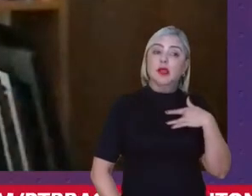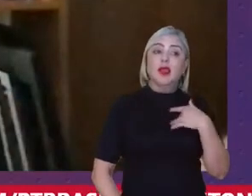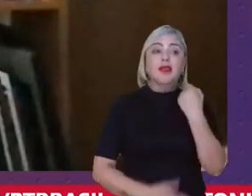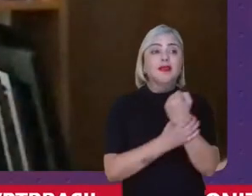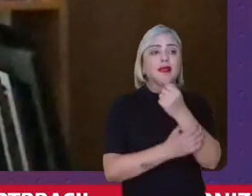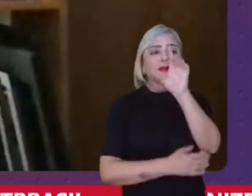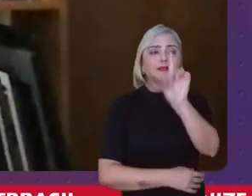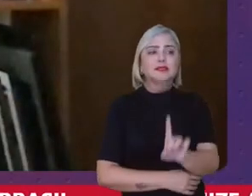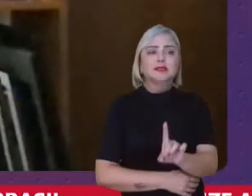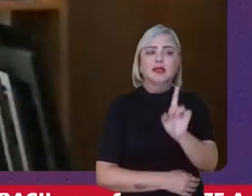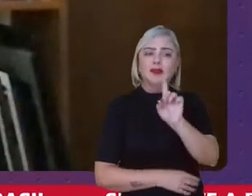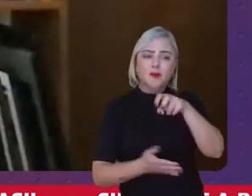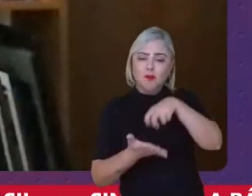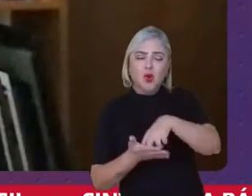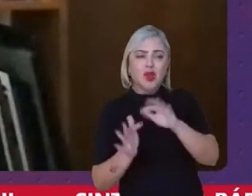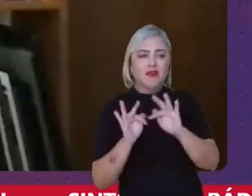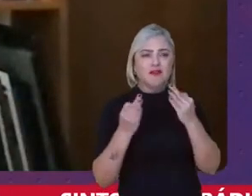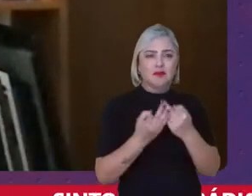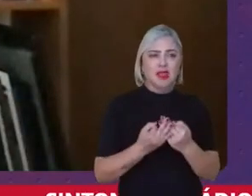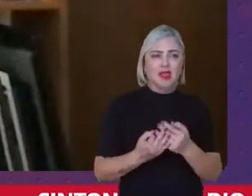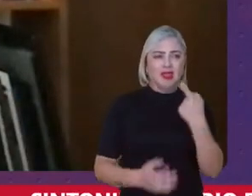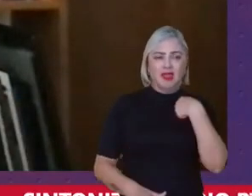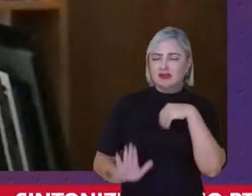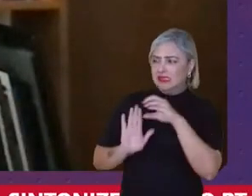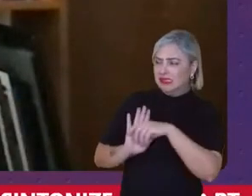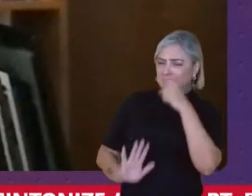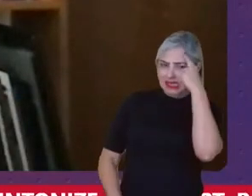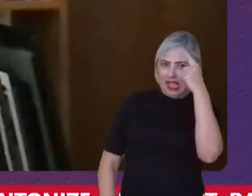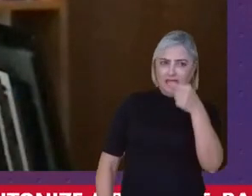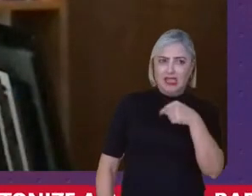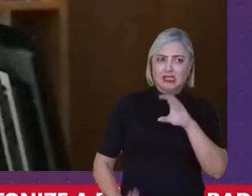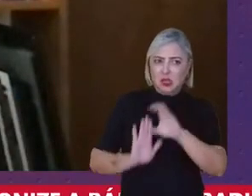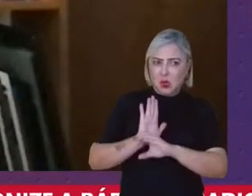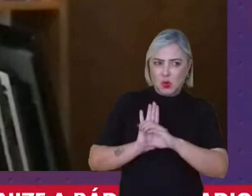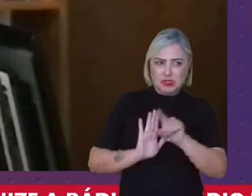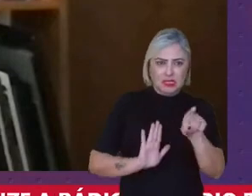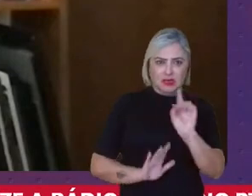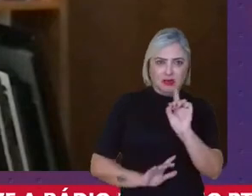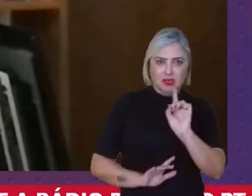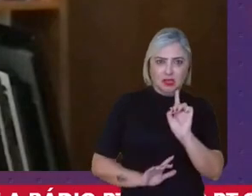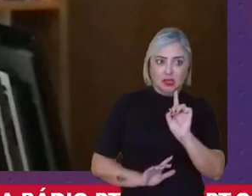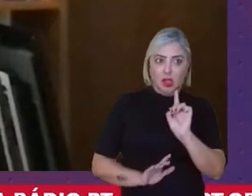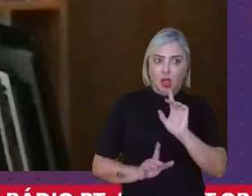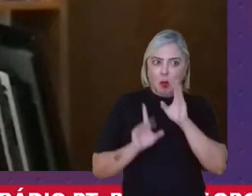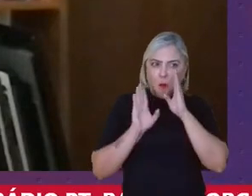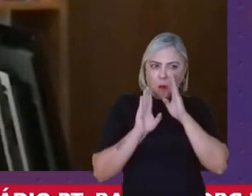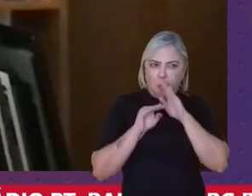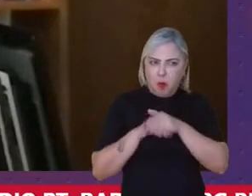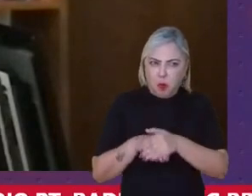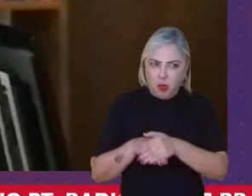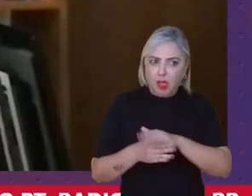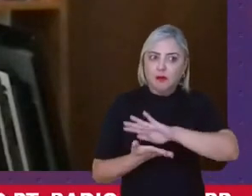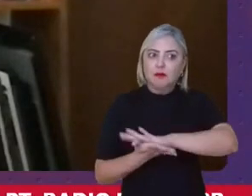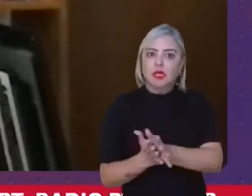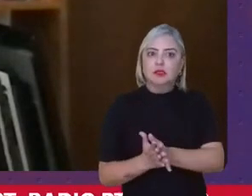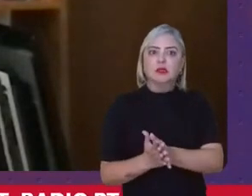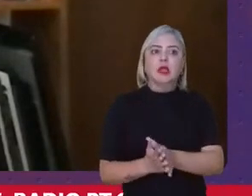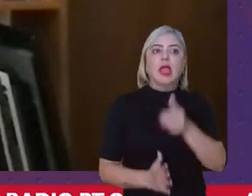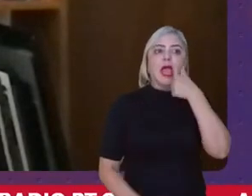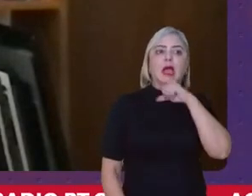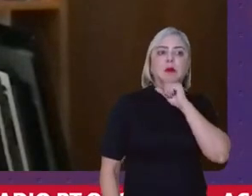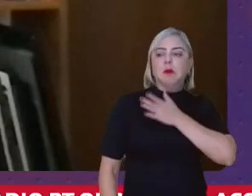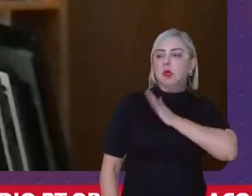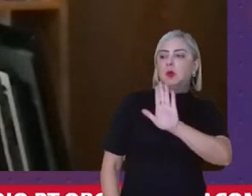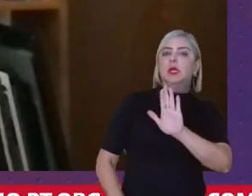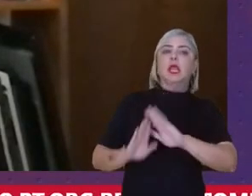direitos, não para punir a família, que esse conceito deles, que é um conceito não só opressor, como preconceituoso. Acha que a mãe não